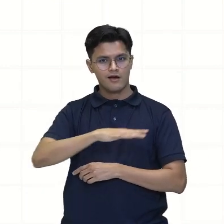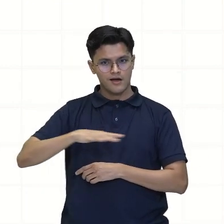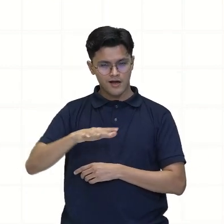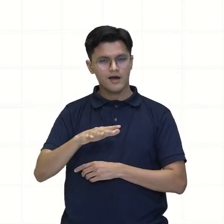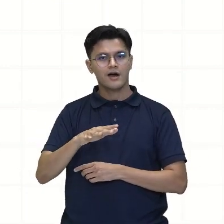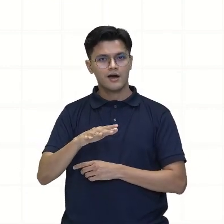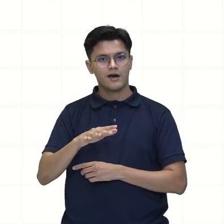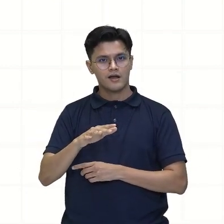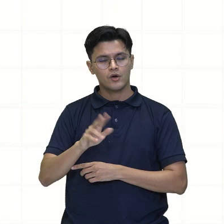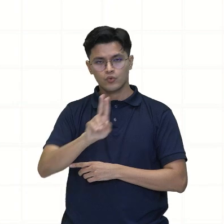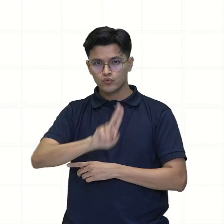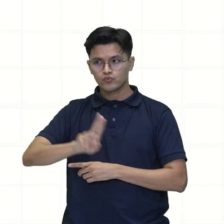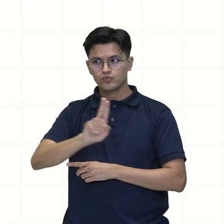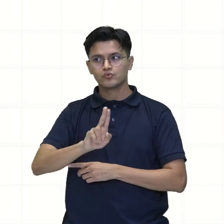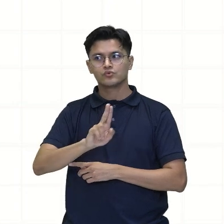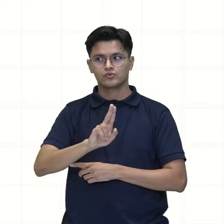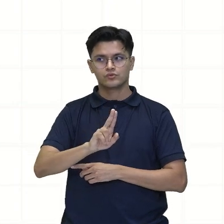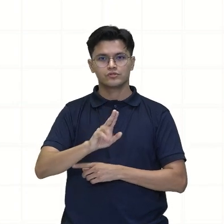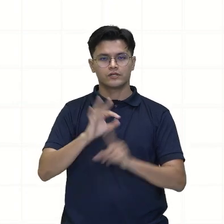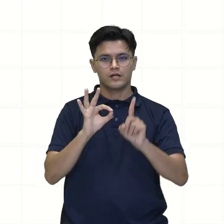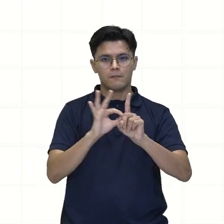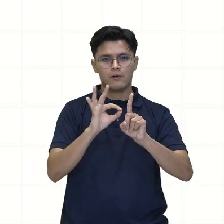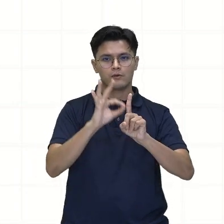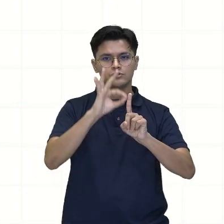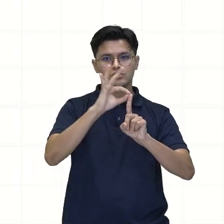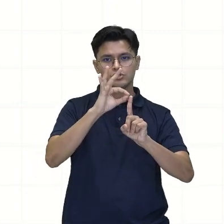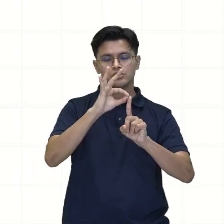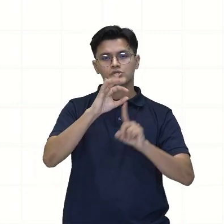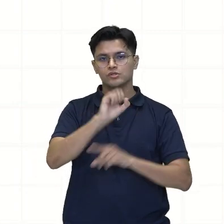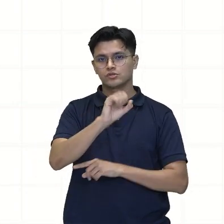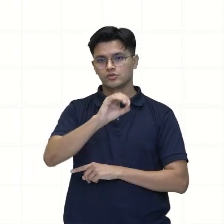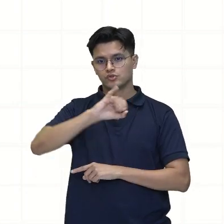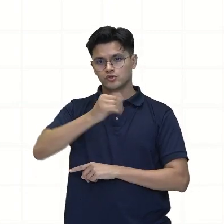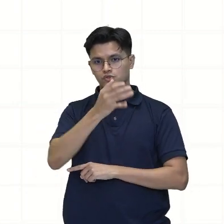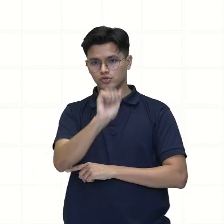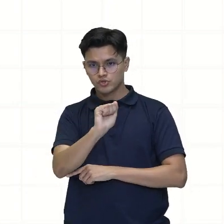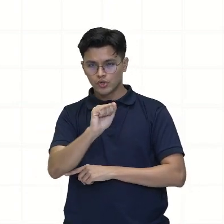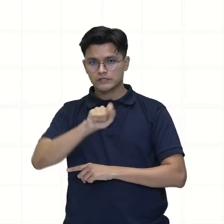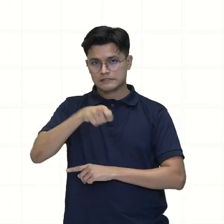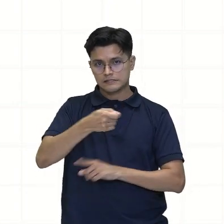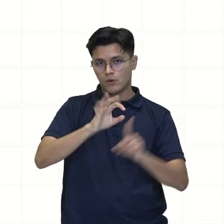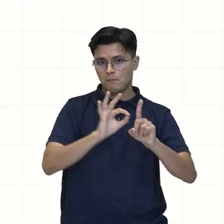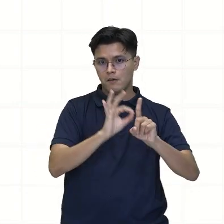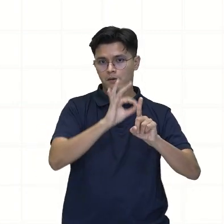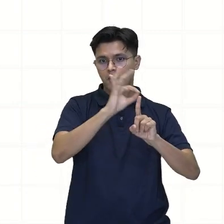que a gente vai ter aqui, né? E a gente vai ter o número de municípios